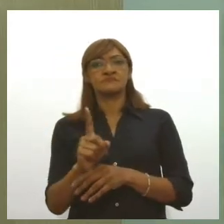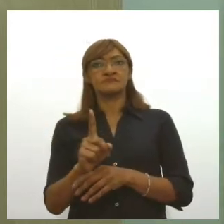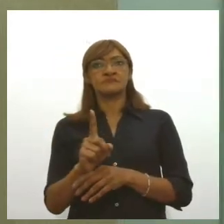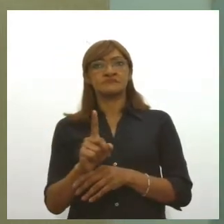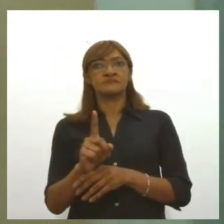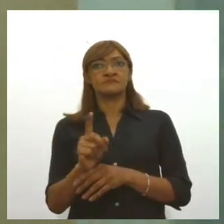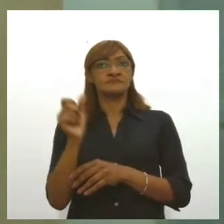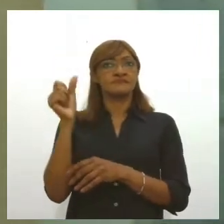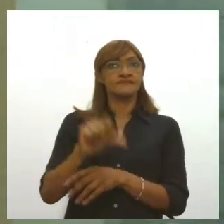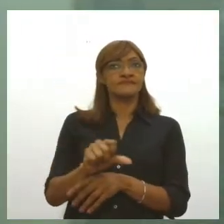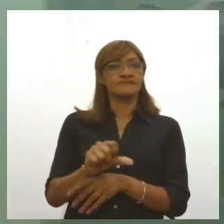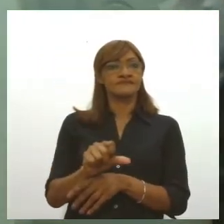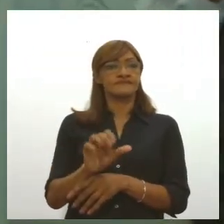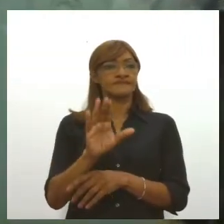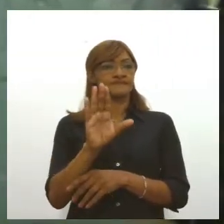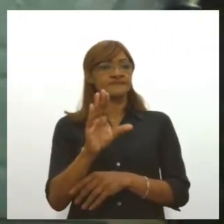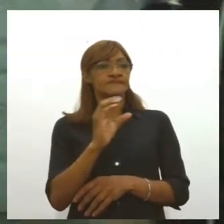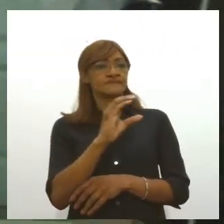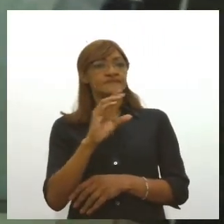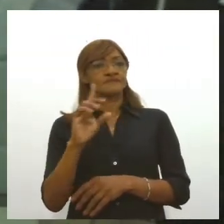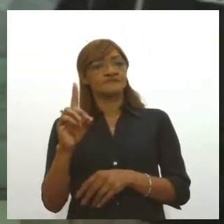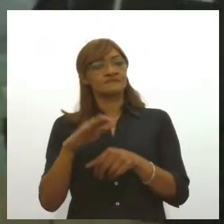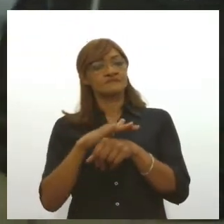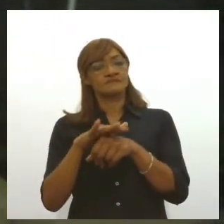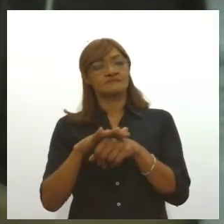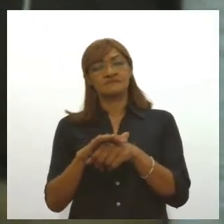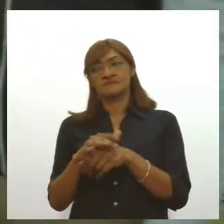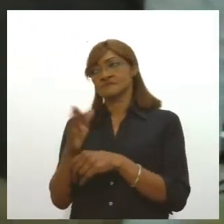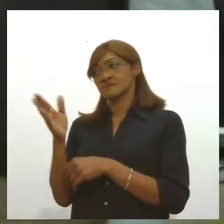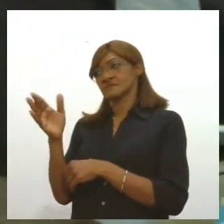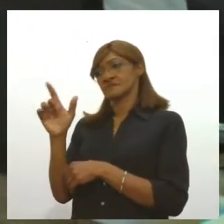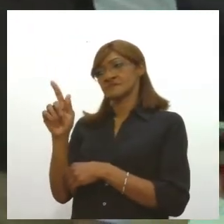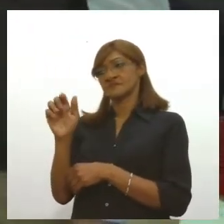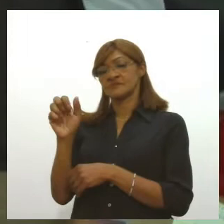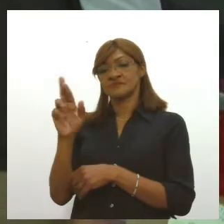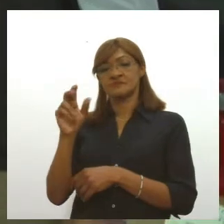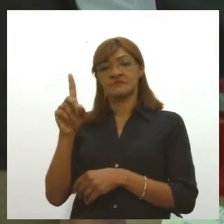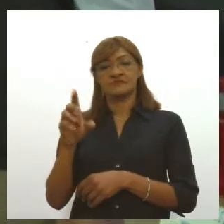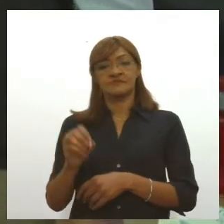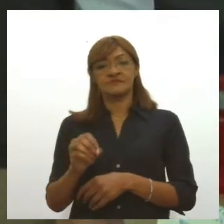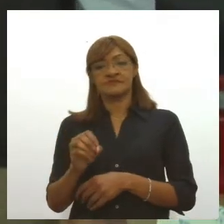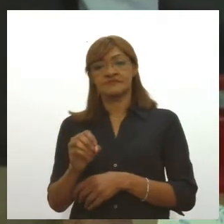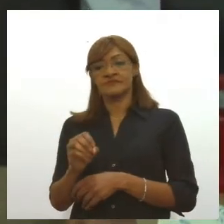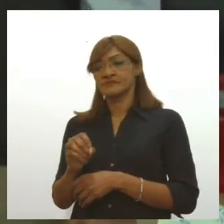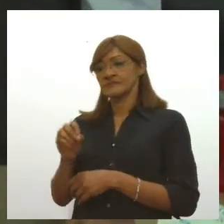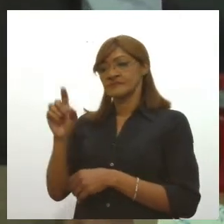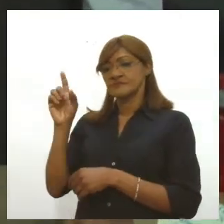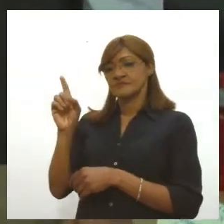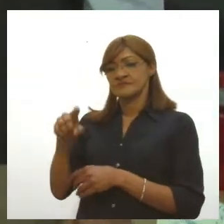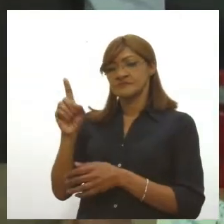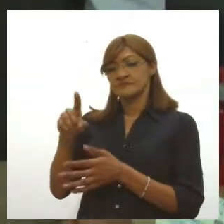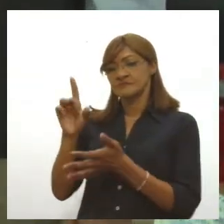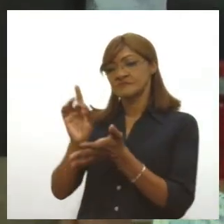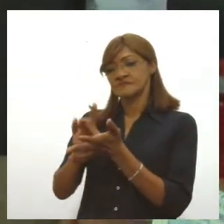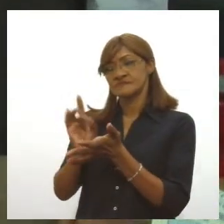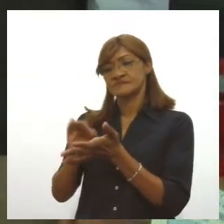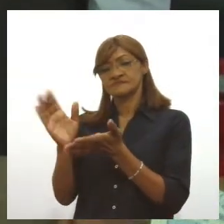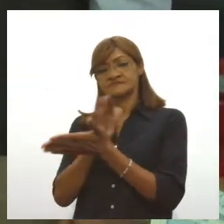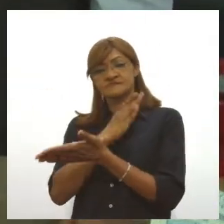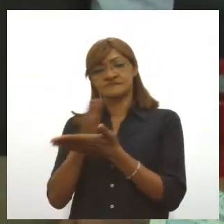falar agora com o coordenador geral do Procon Aracaju, Igor Lopes. É realmente algumas